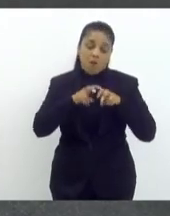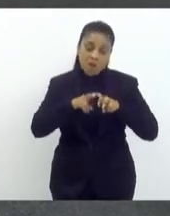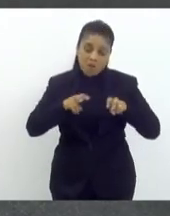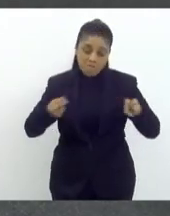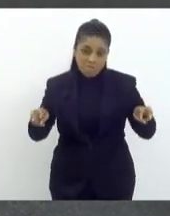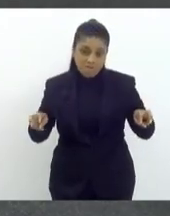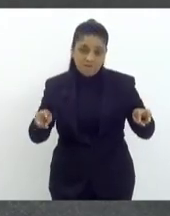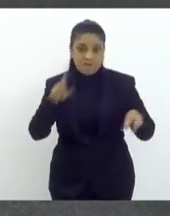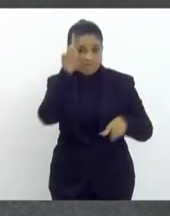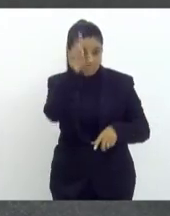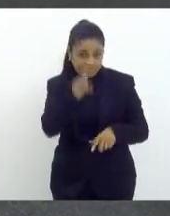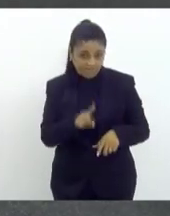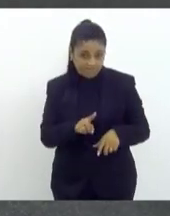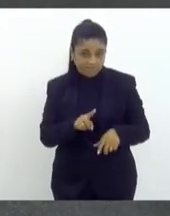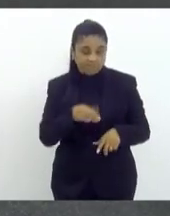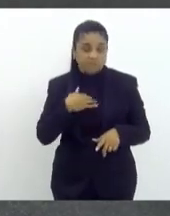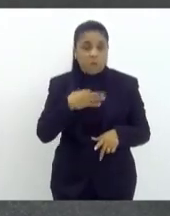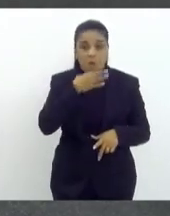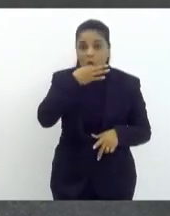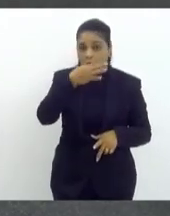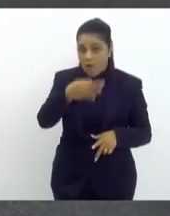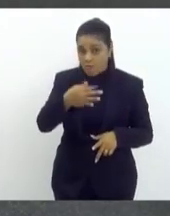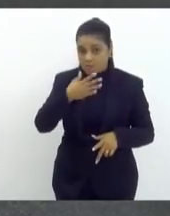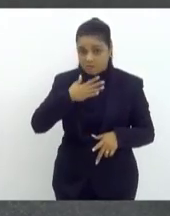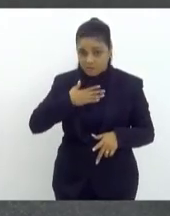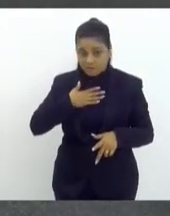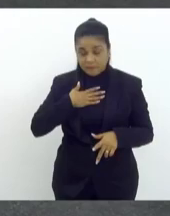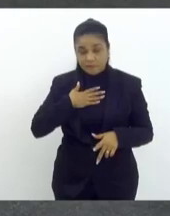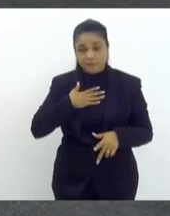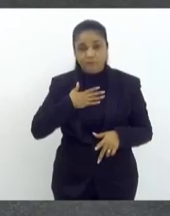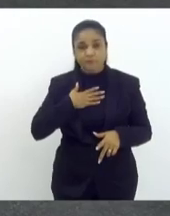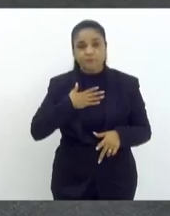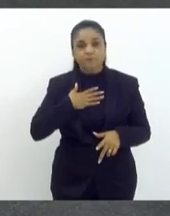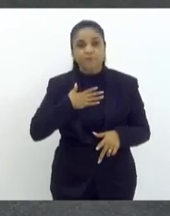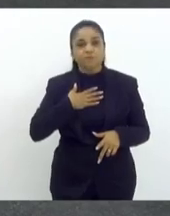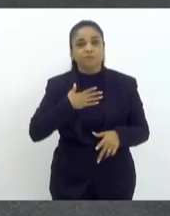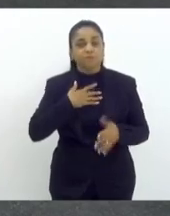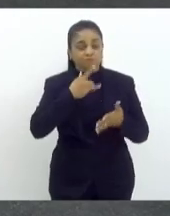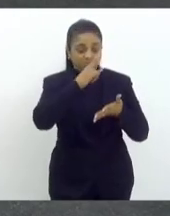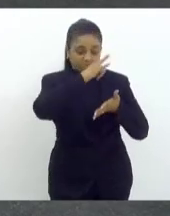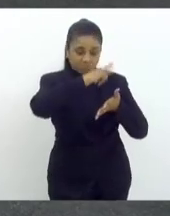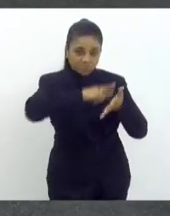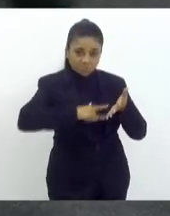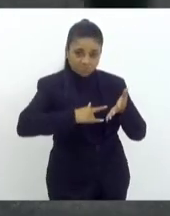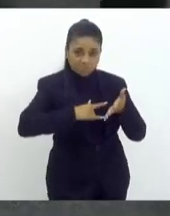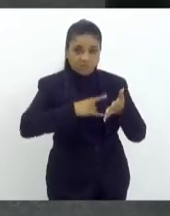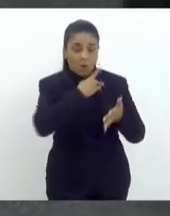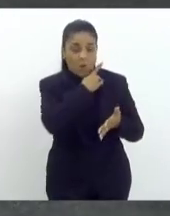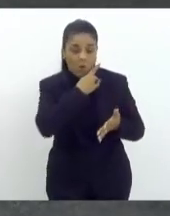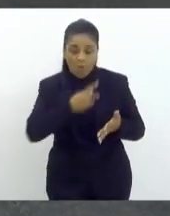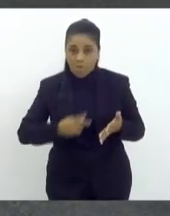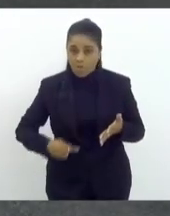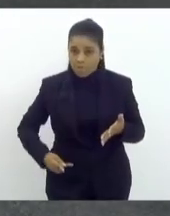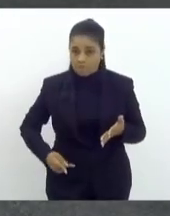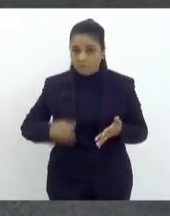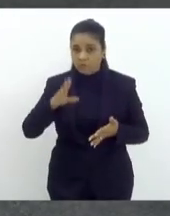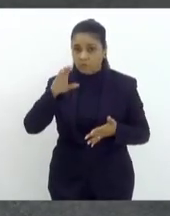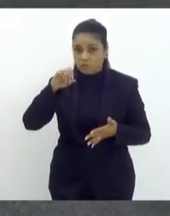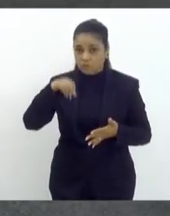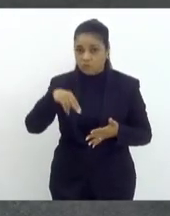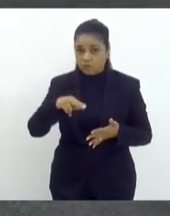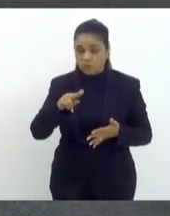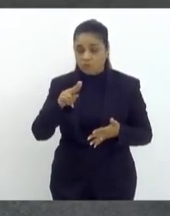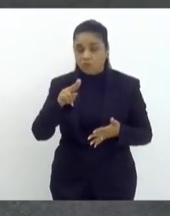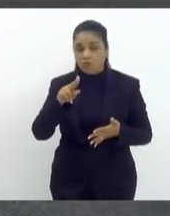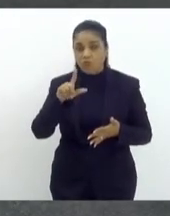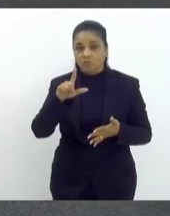deveria oficiar ao presidente do consulte eu não sei qual o governador que está